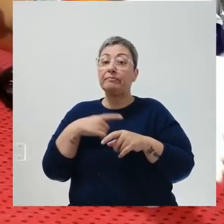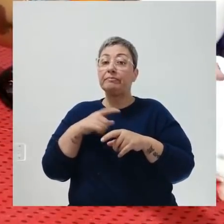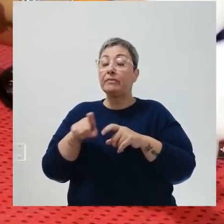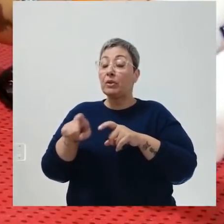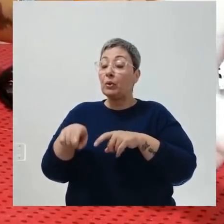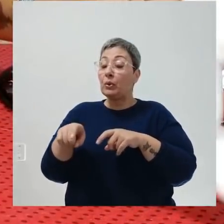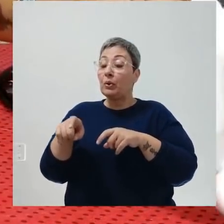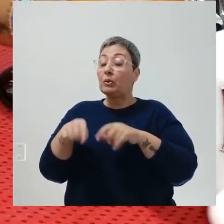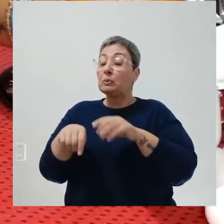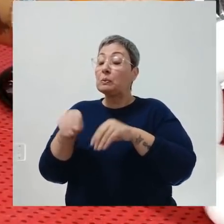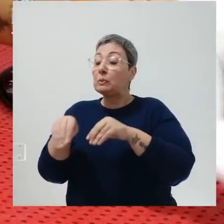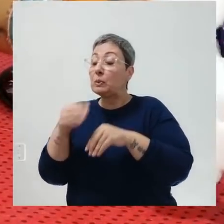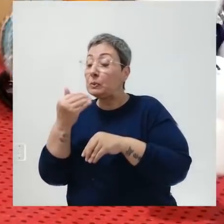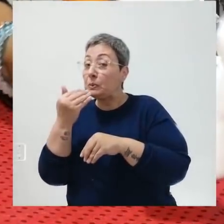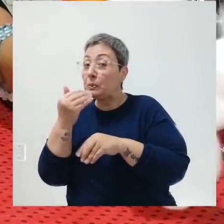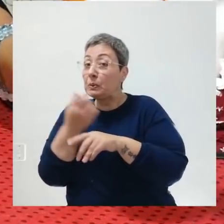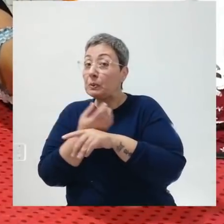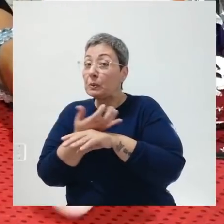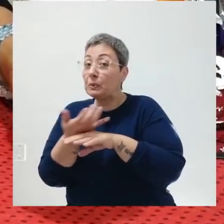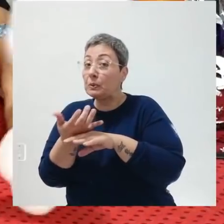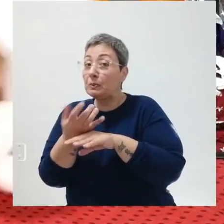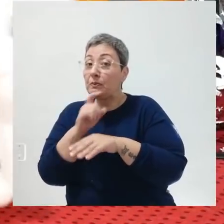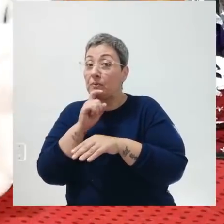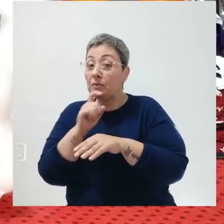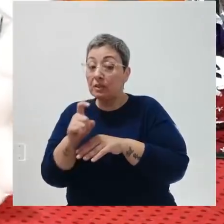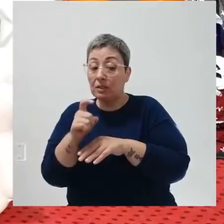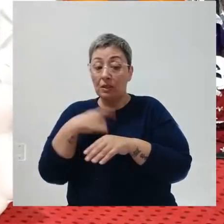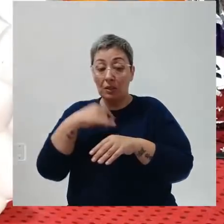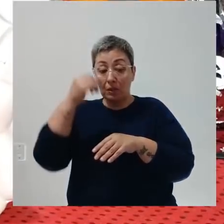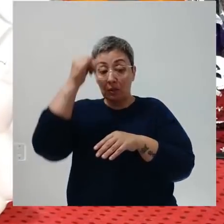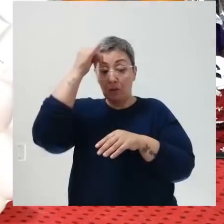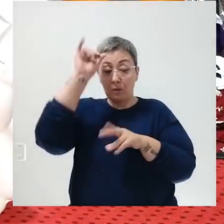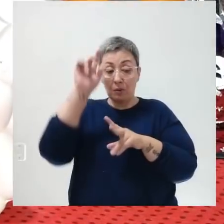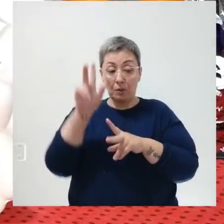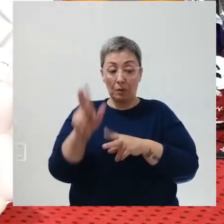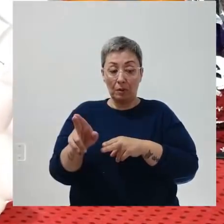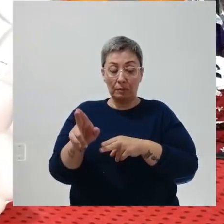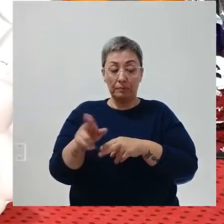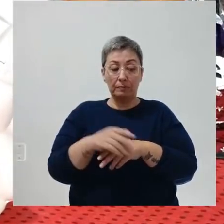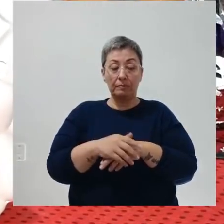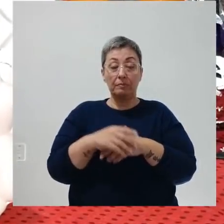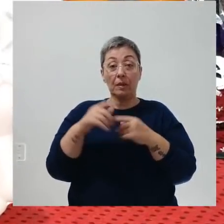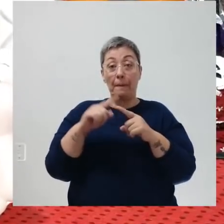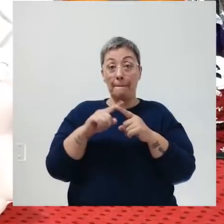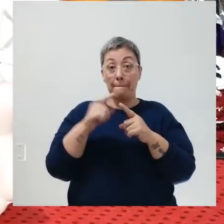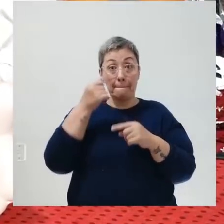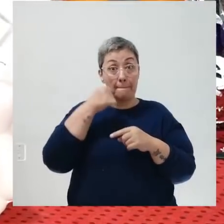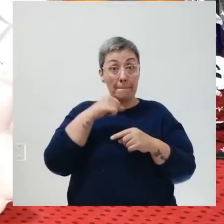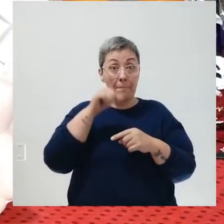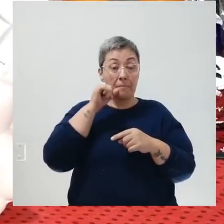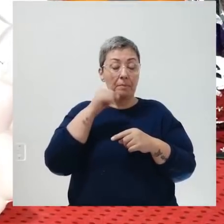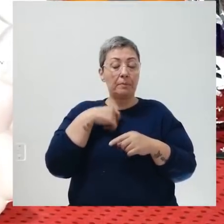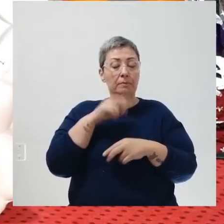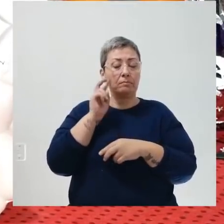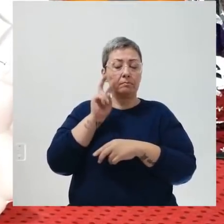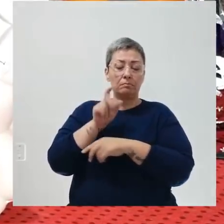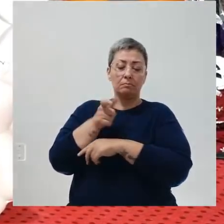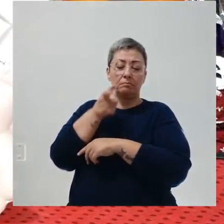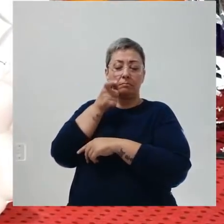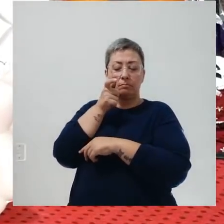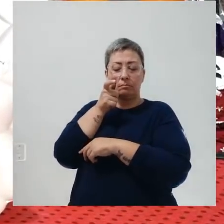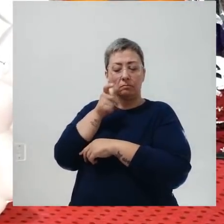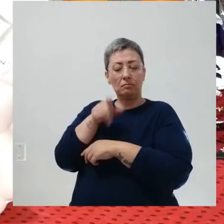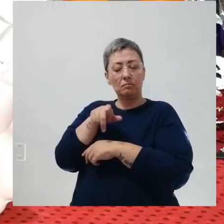e resolveu comer aquele verdinho que os bois comiam. Sua mãe ficou só